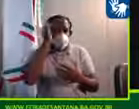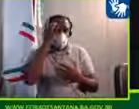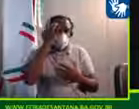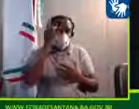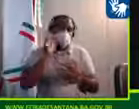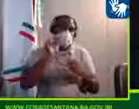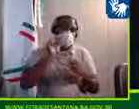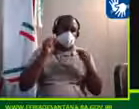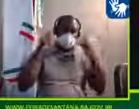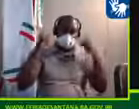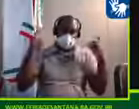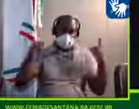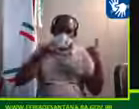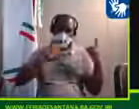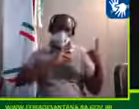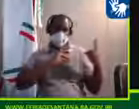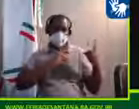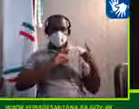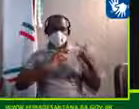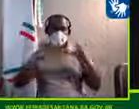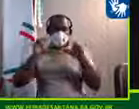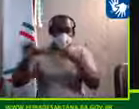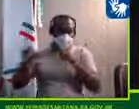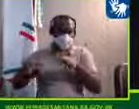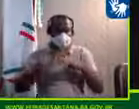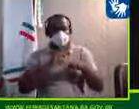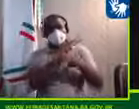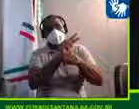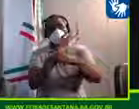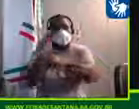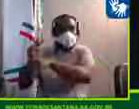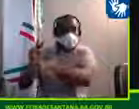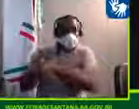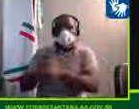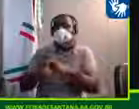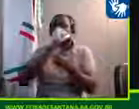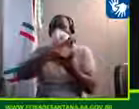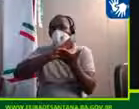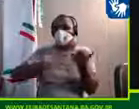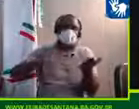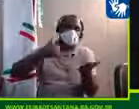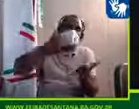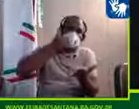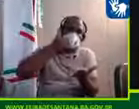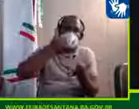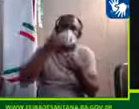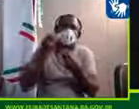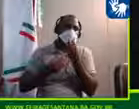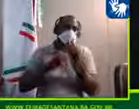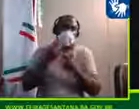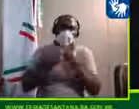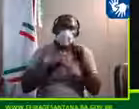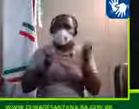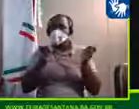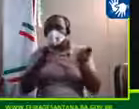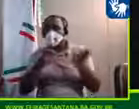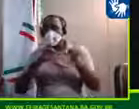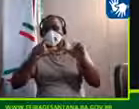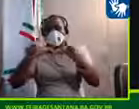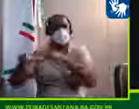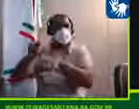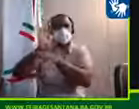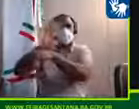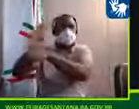do toque de recolher em Feira de Santana? A Prefeitura dispõe dos dados da telefonia móvel para saber os resultados desta ação nos bairros